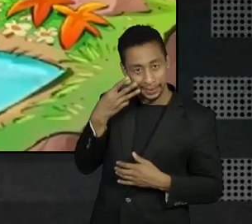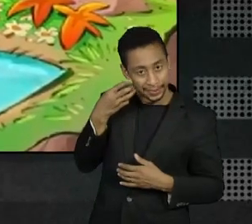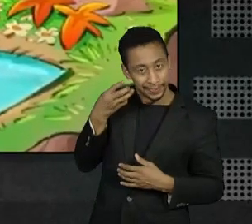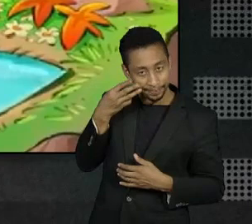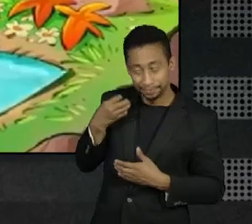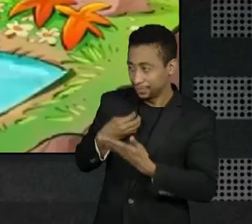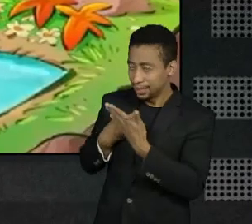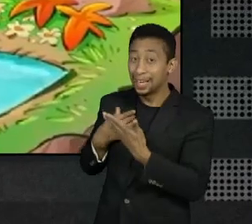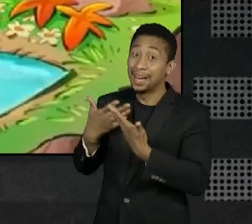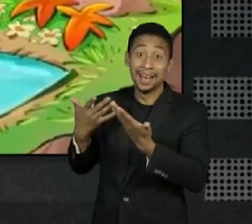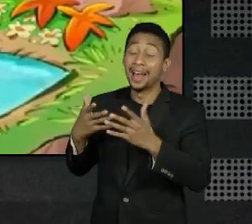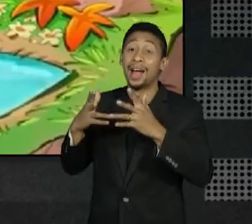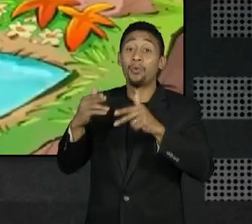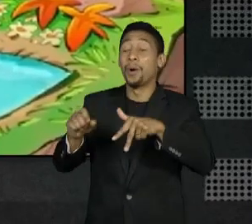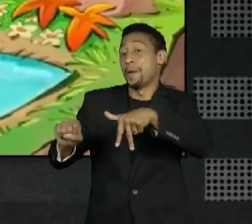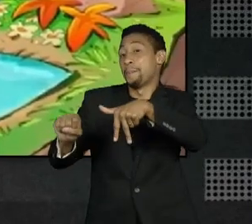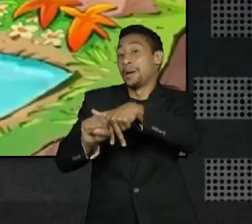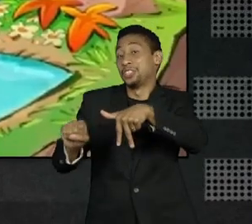meio ambiente.